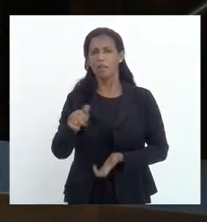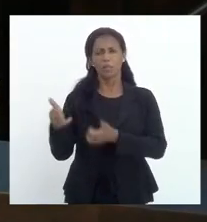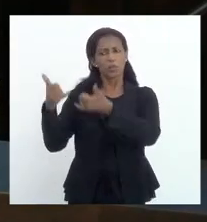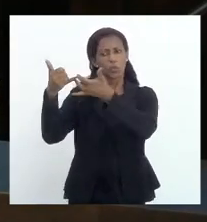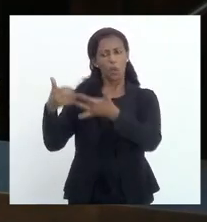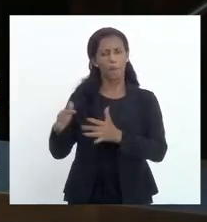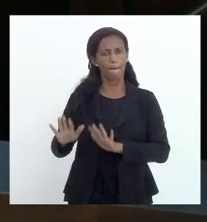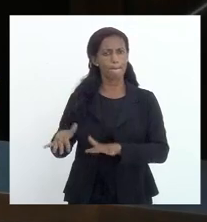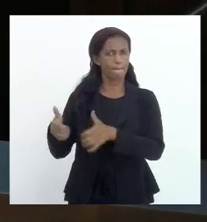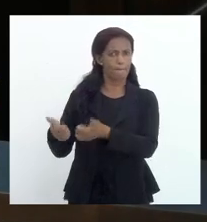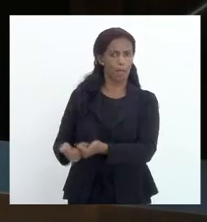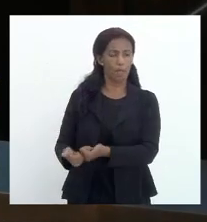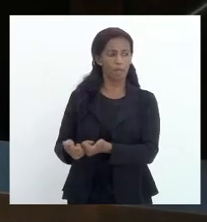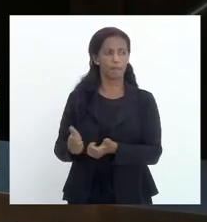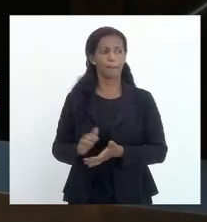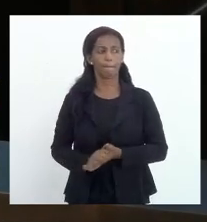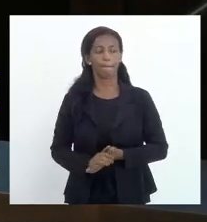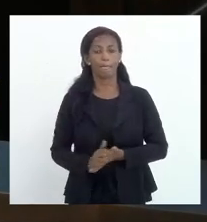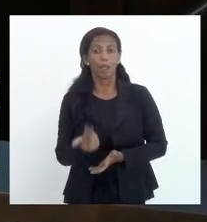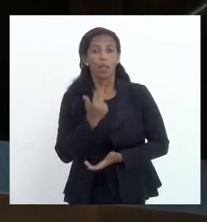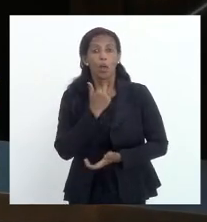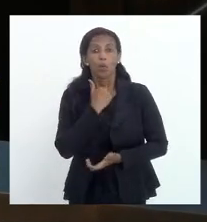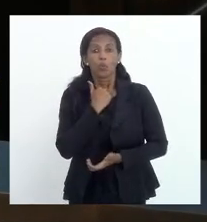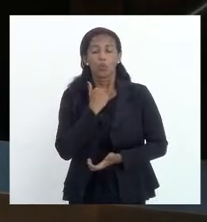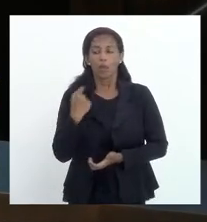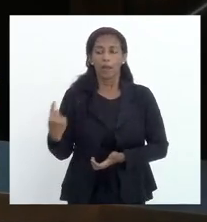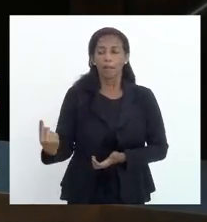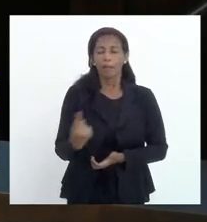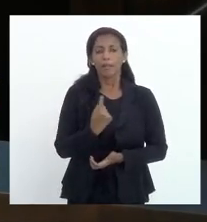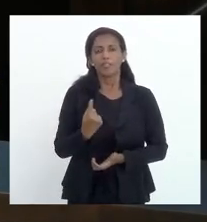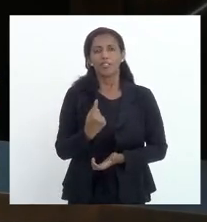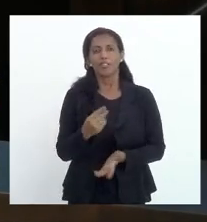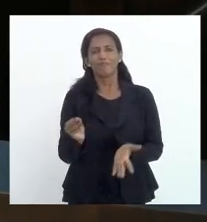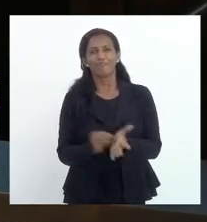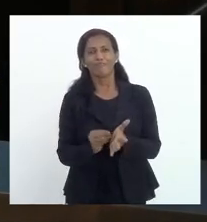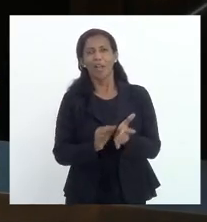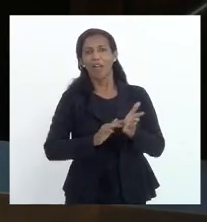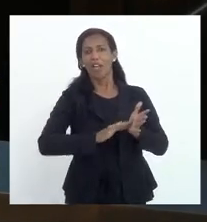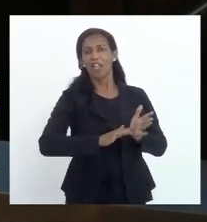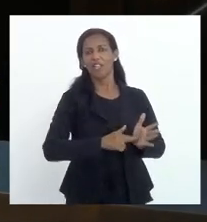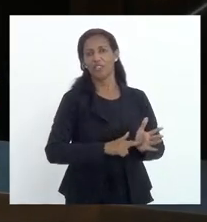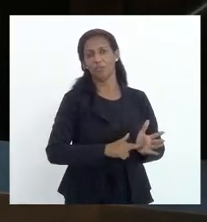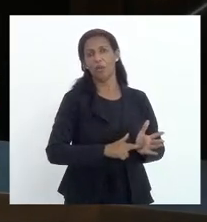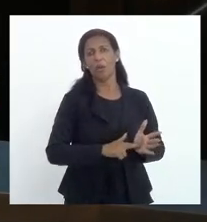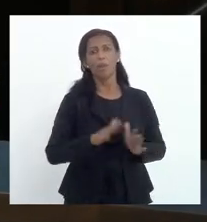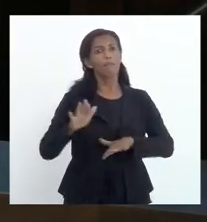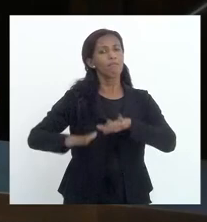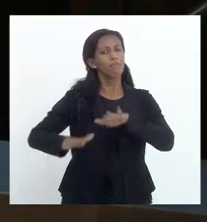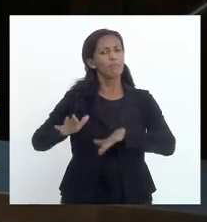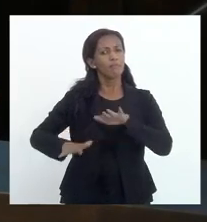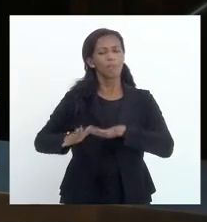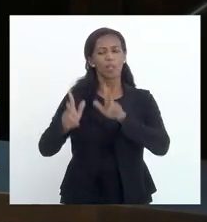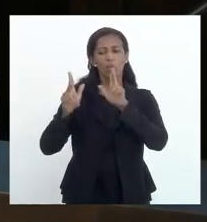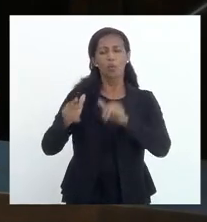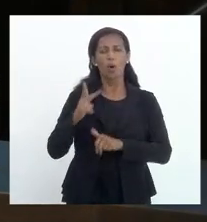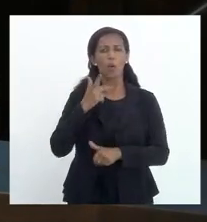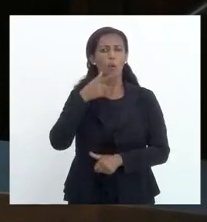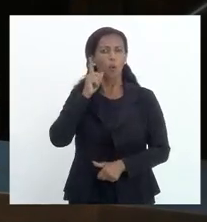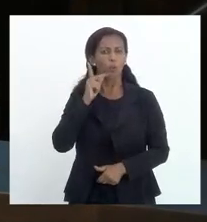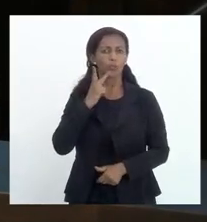aqui, é que não dá para a gente ficar sem o regime. E por que que eu digo isso? Independente, é a mesma coisa que eu disse ontem